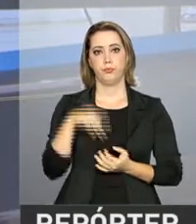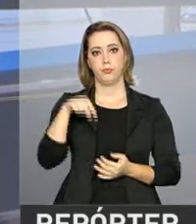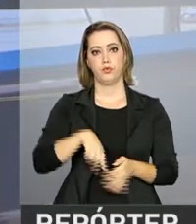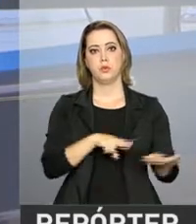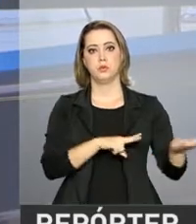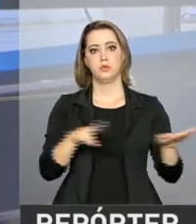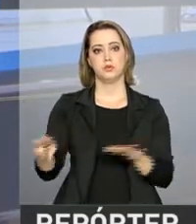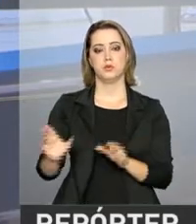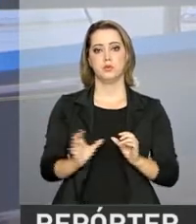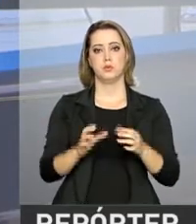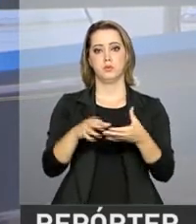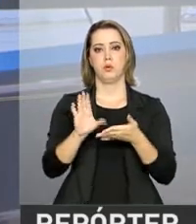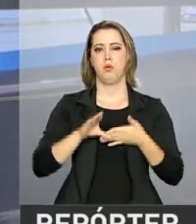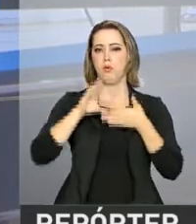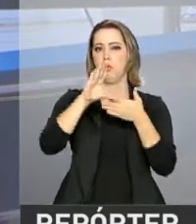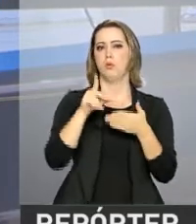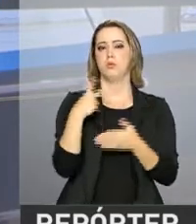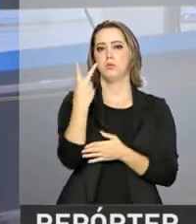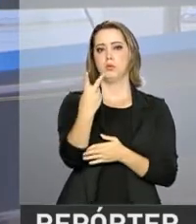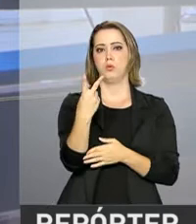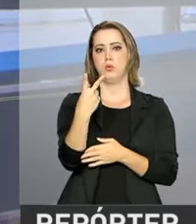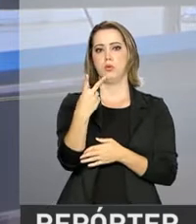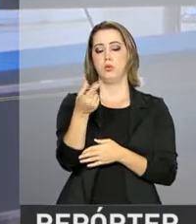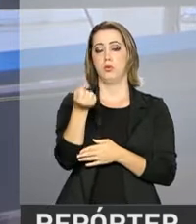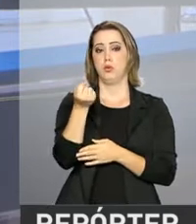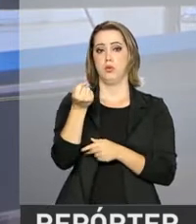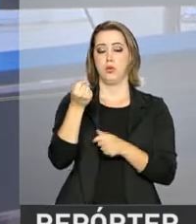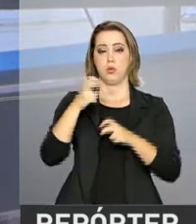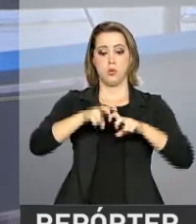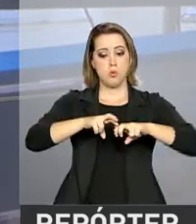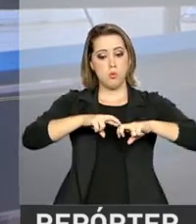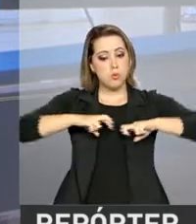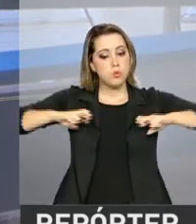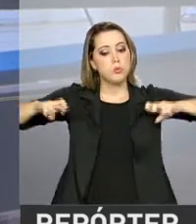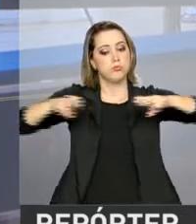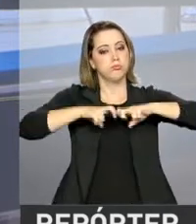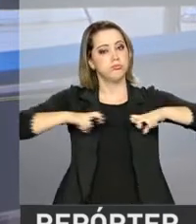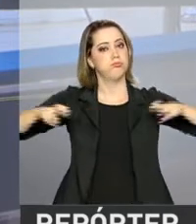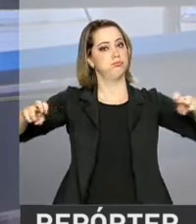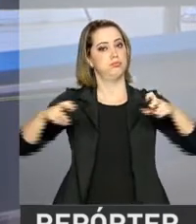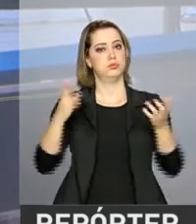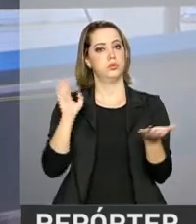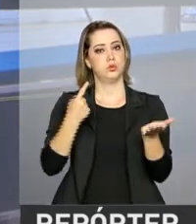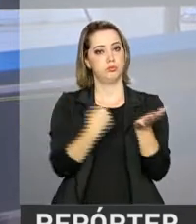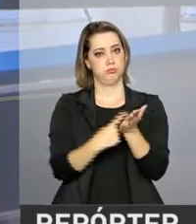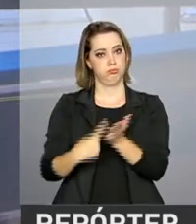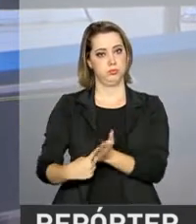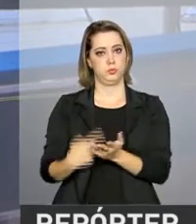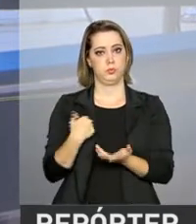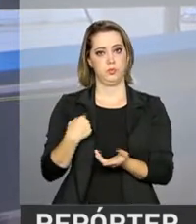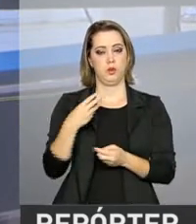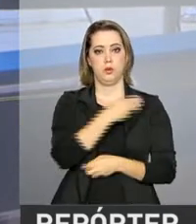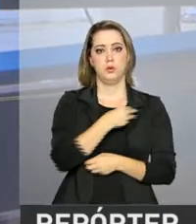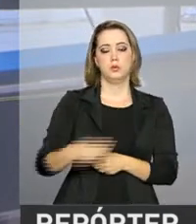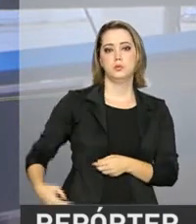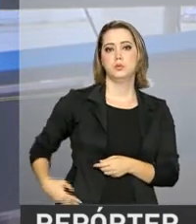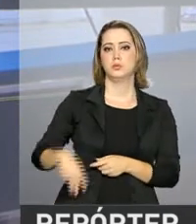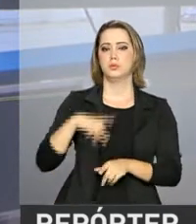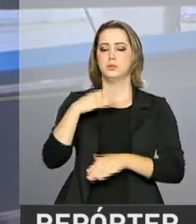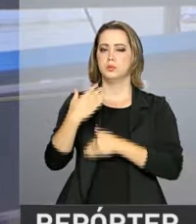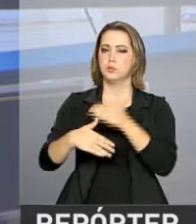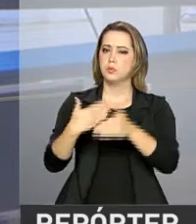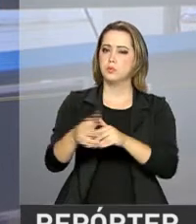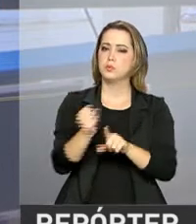da reforma da previdência tem duas audiências públicas agendadas o ministro do desenvolvimento social e agrário osmar terra